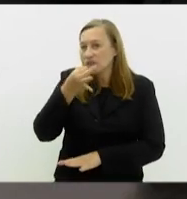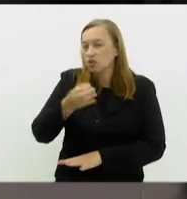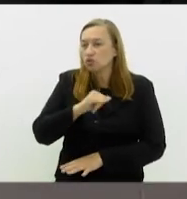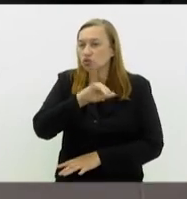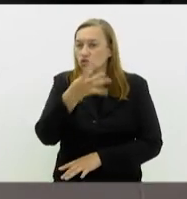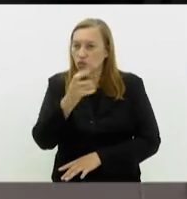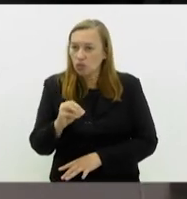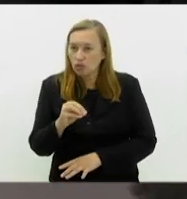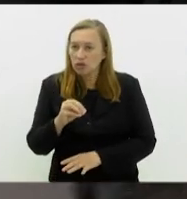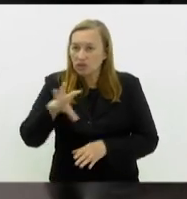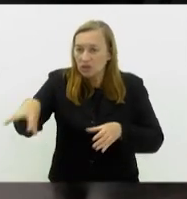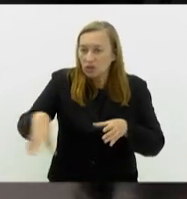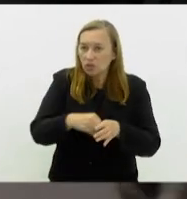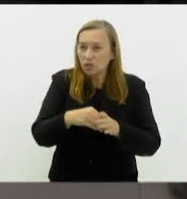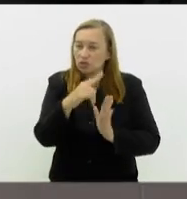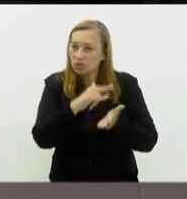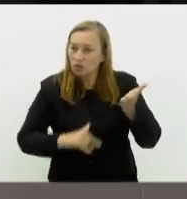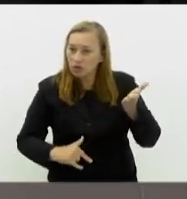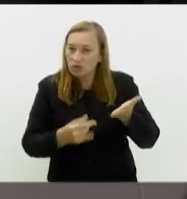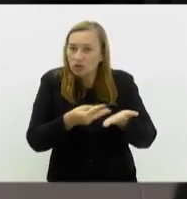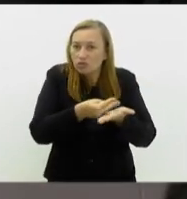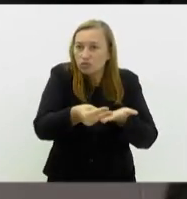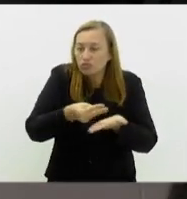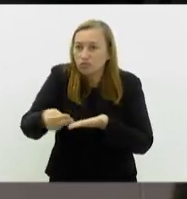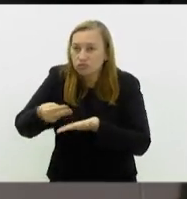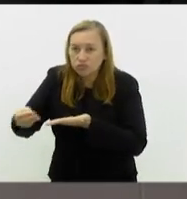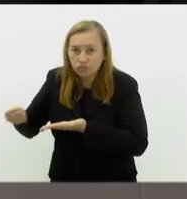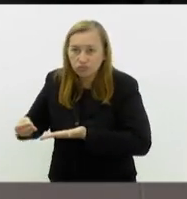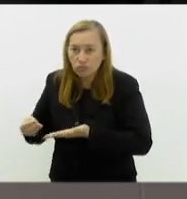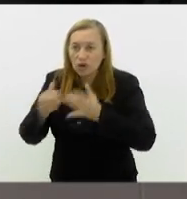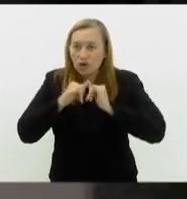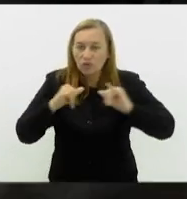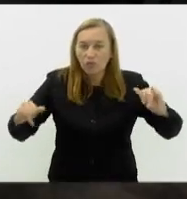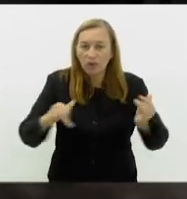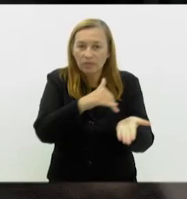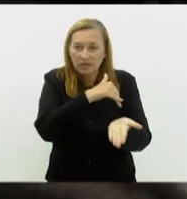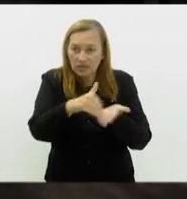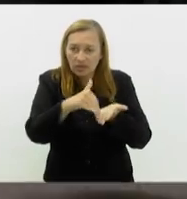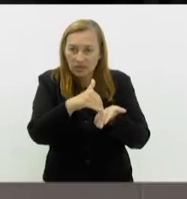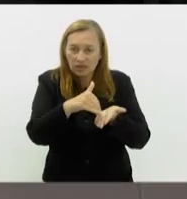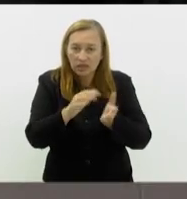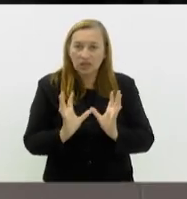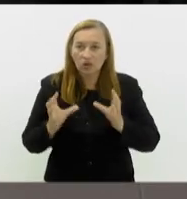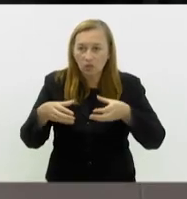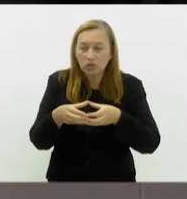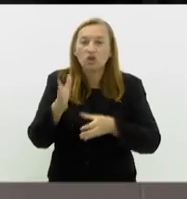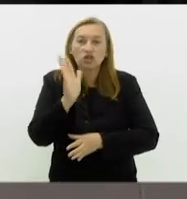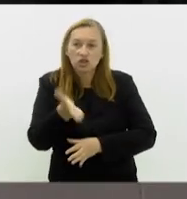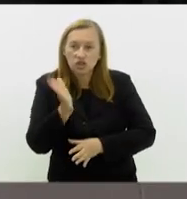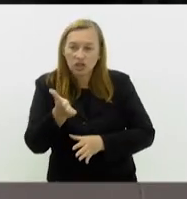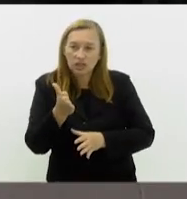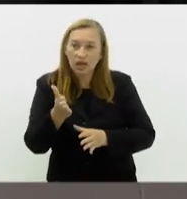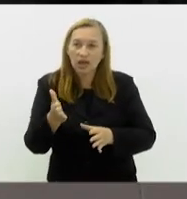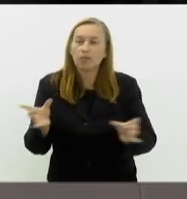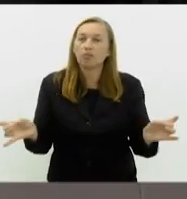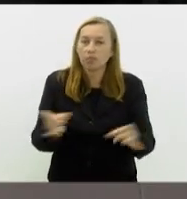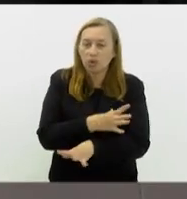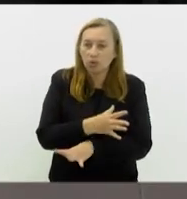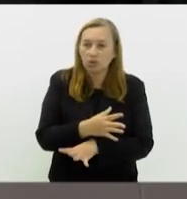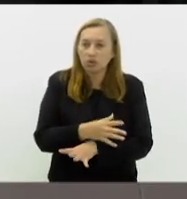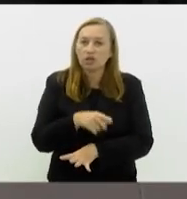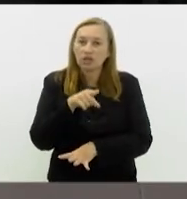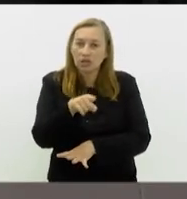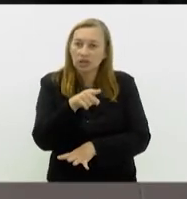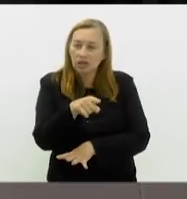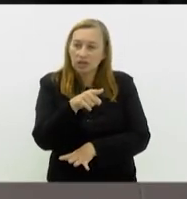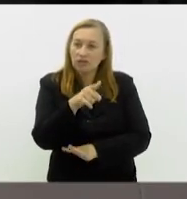Rocha seja materializado o documento disponibilizado e informado pela secretaria da comissão que já está formatado que aquele será